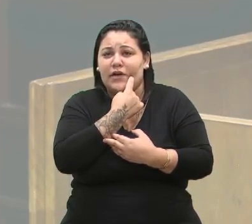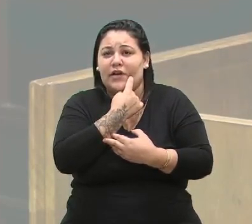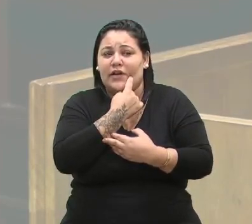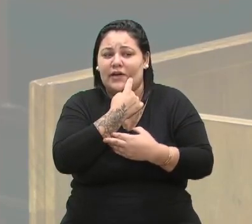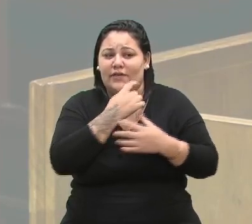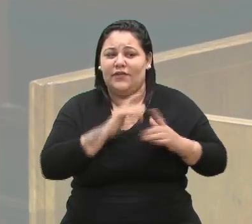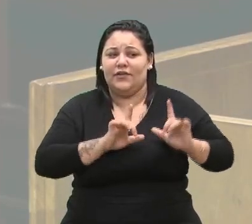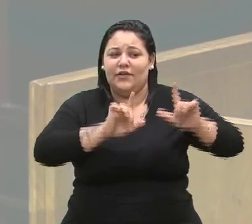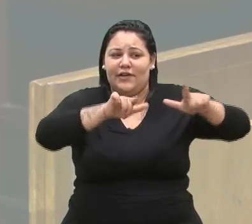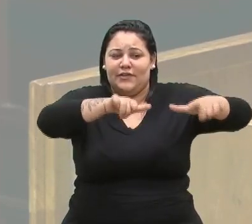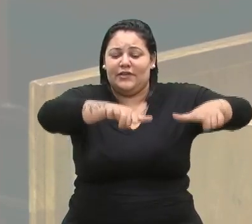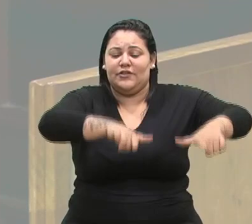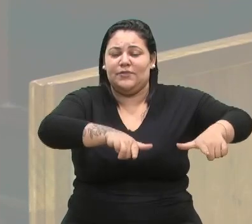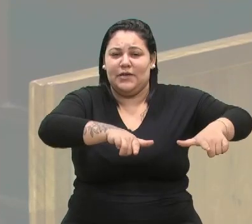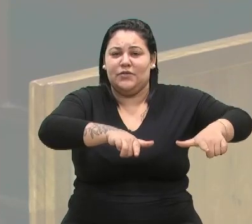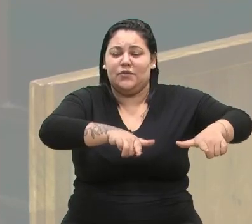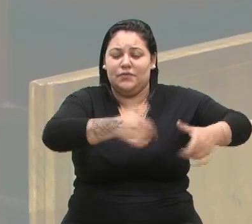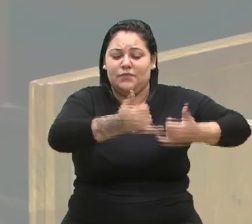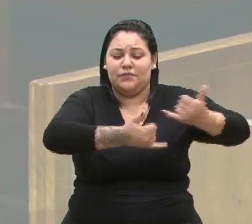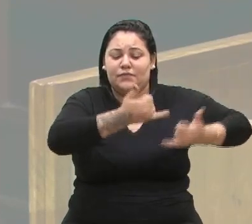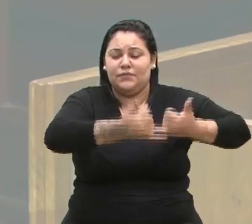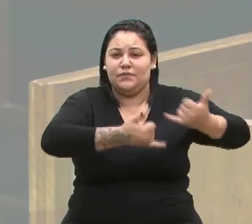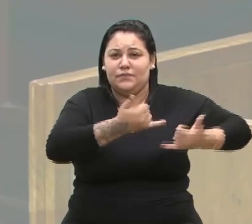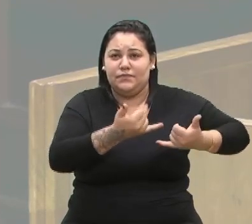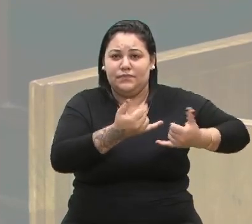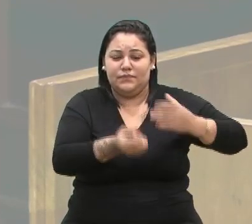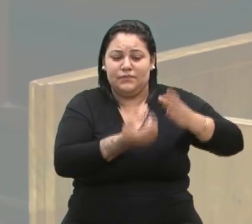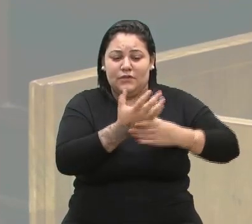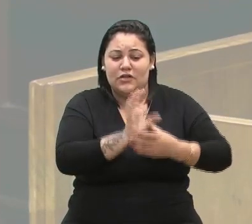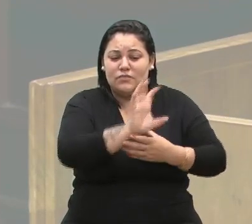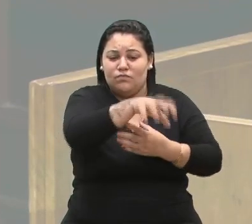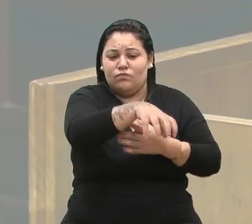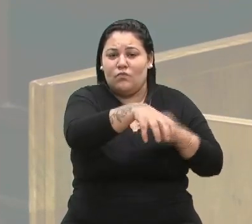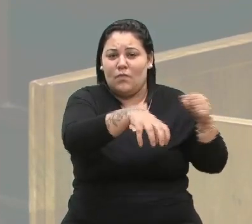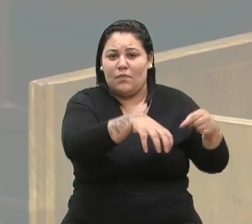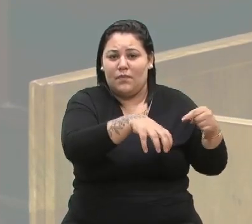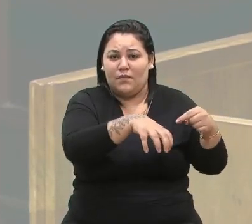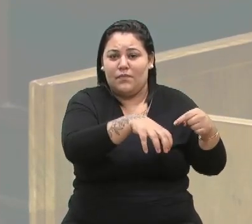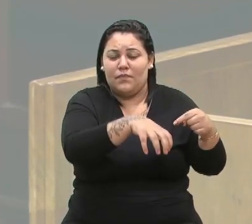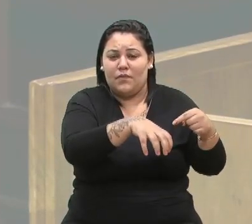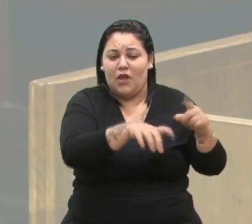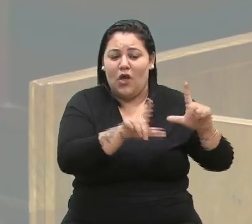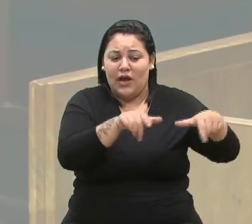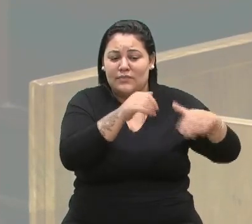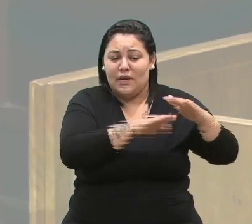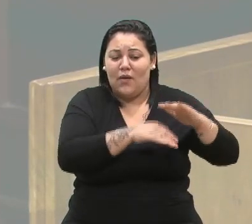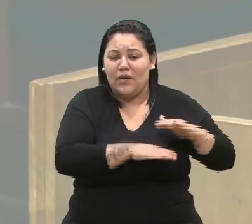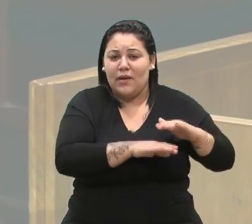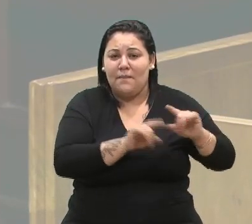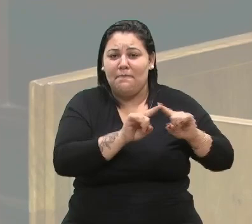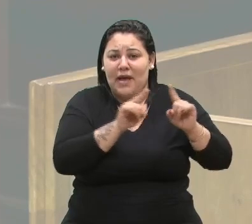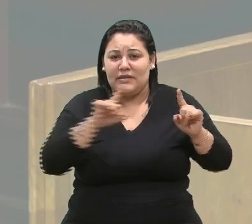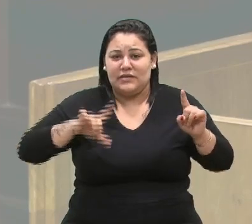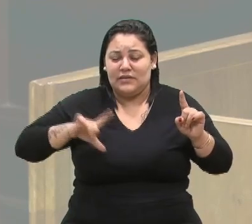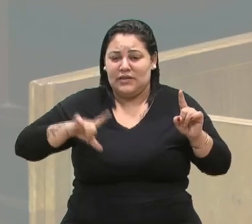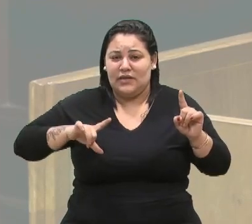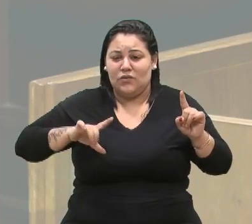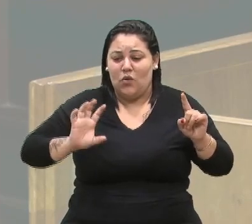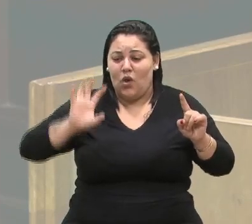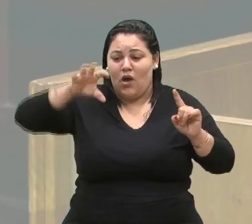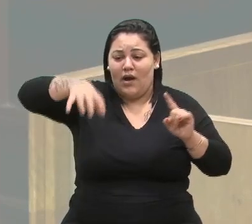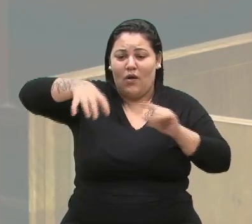final do ano é uma tristeza para você conseguir brinquedo para as crianças. Nós poderíamos, inclusive, pensar em outros bancos. Mas o Banco do Alimentos